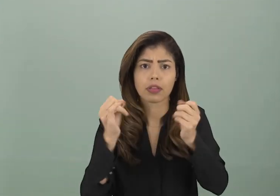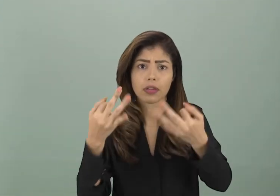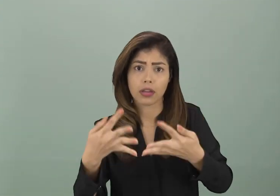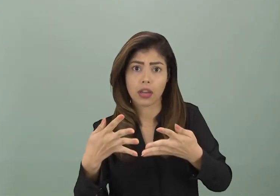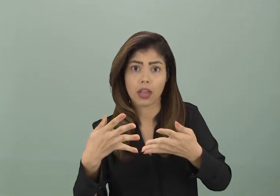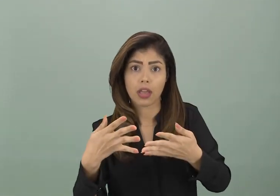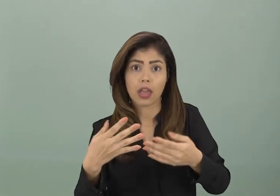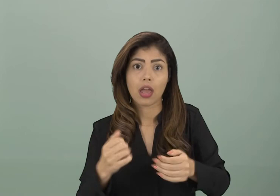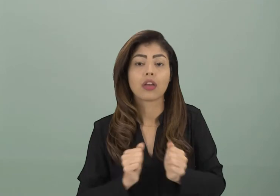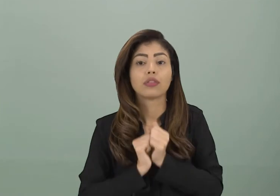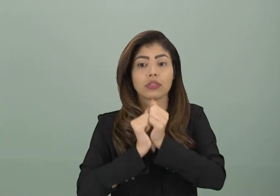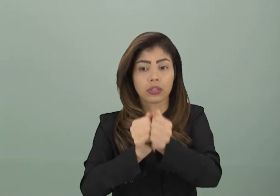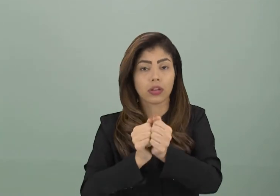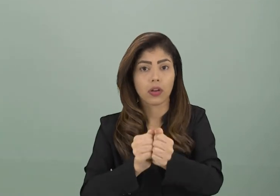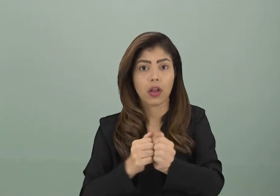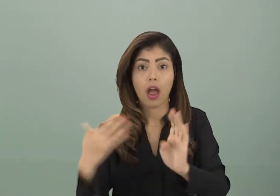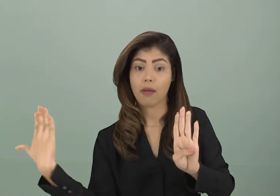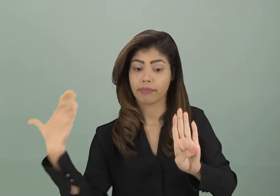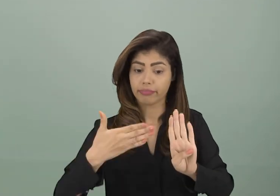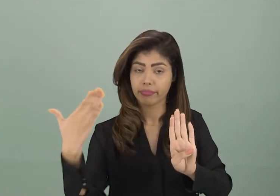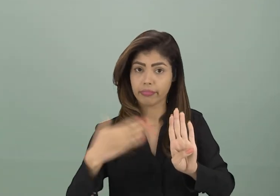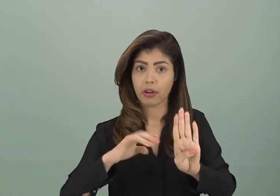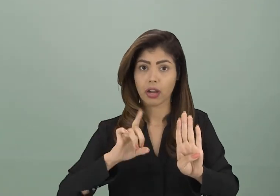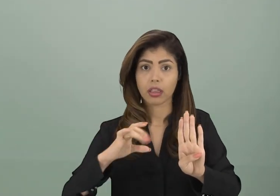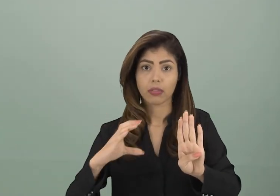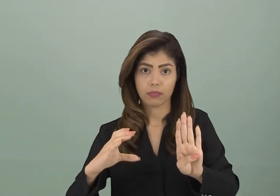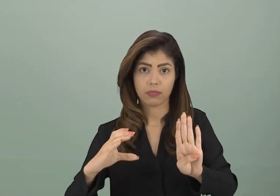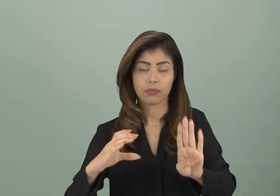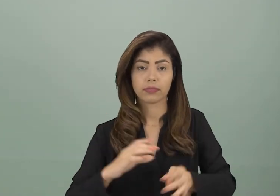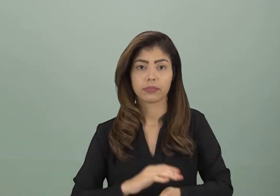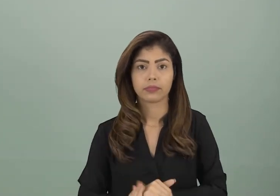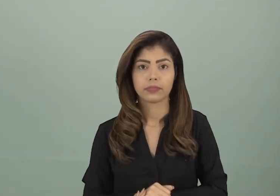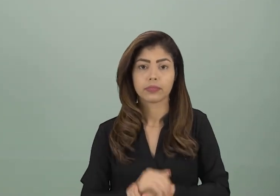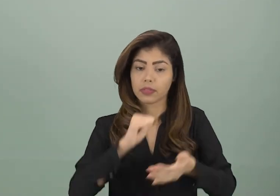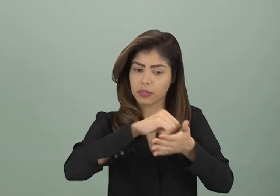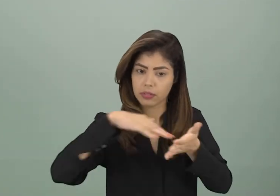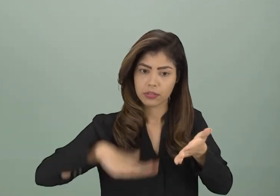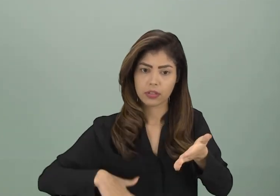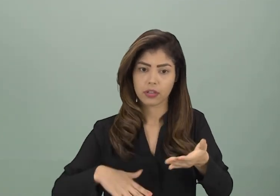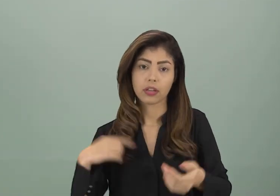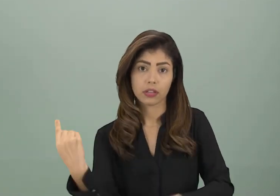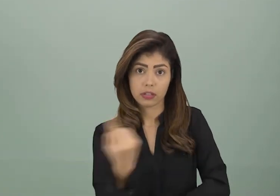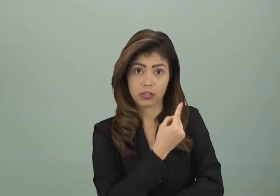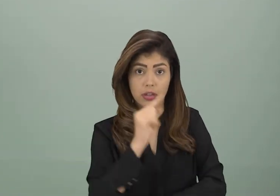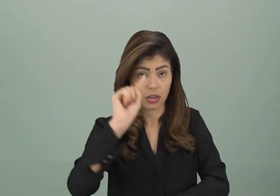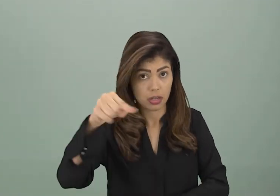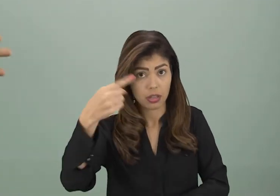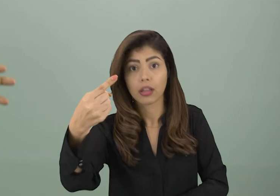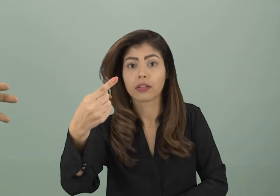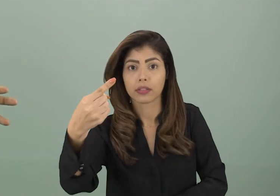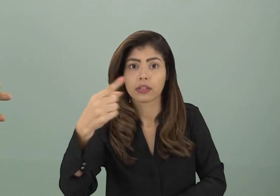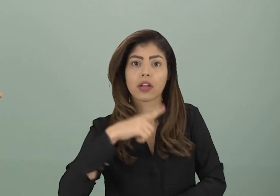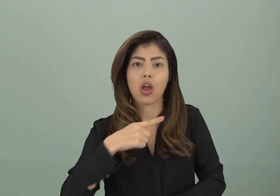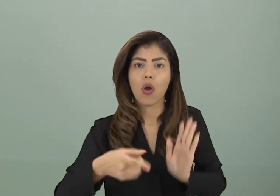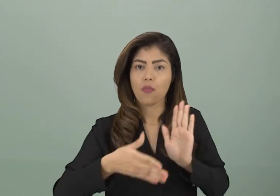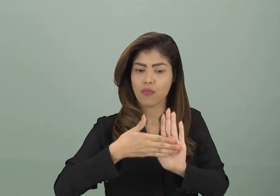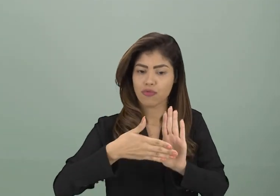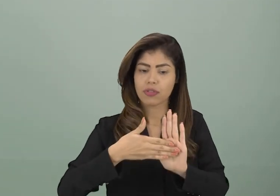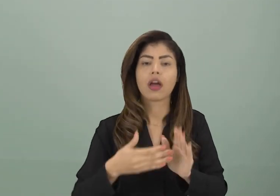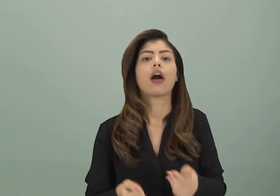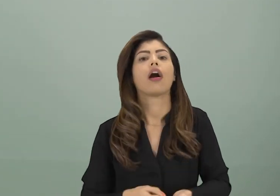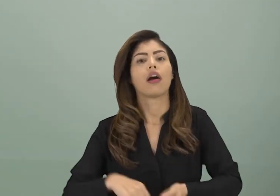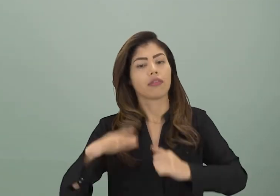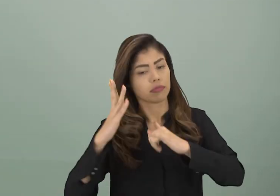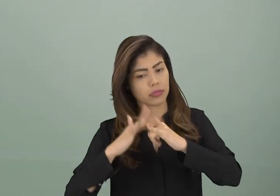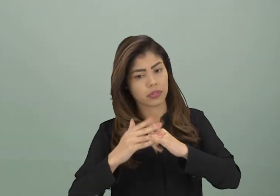esqueça de acompanhar em nossa plataforma Eduque as atividades que nós temos. Lá a gente ofereceu alguns